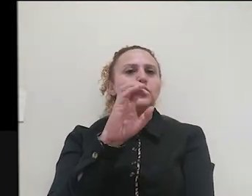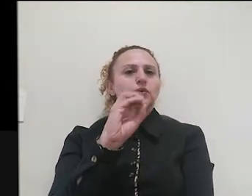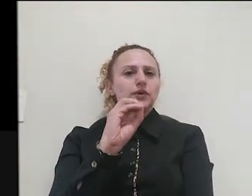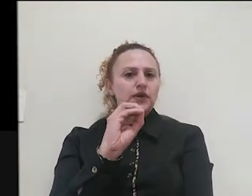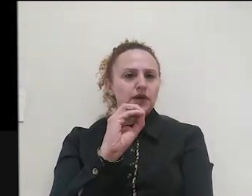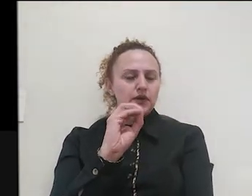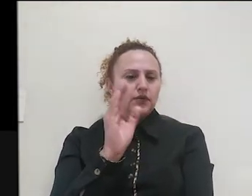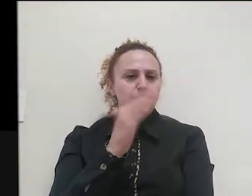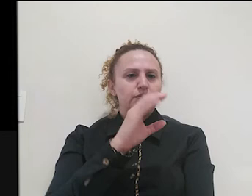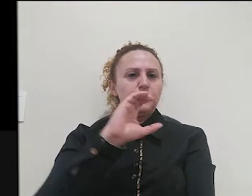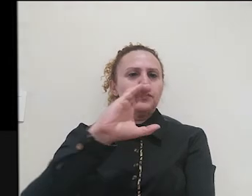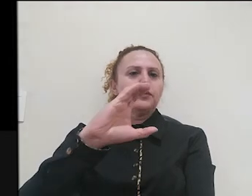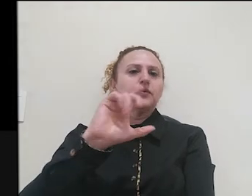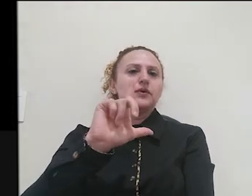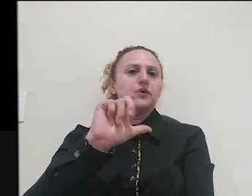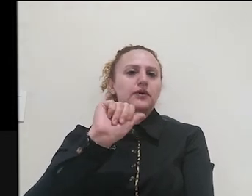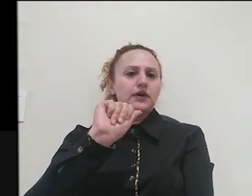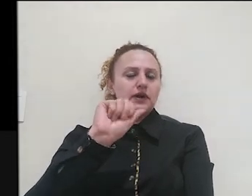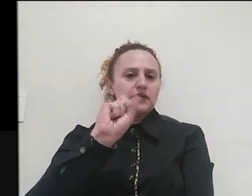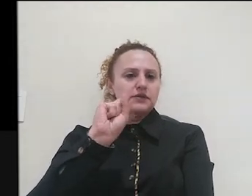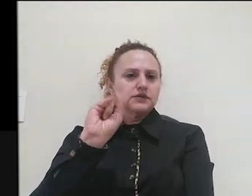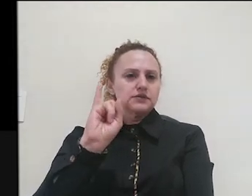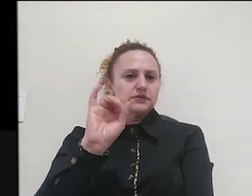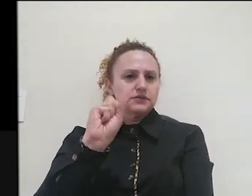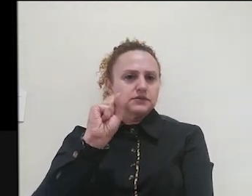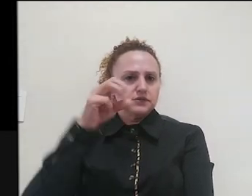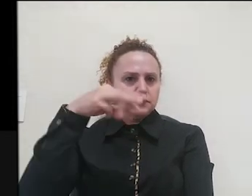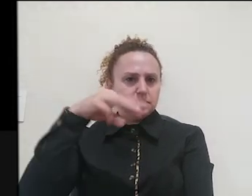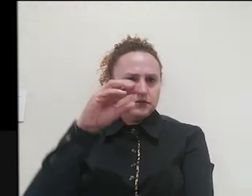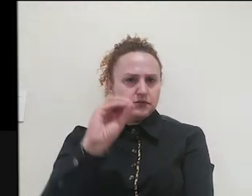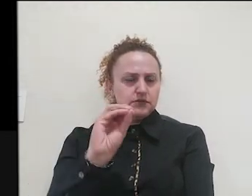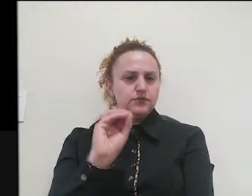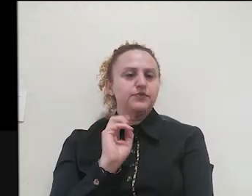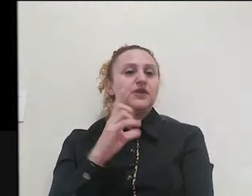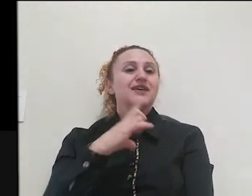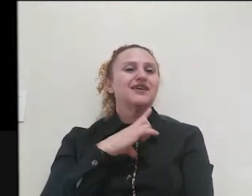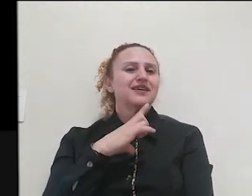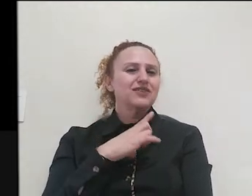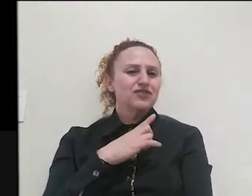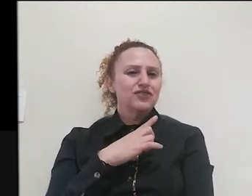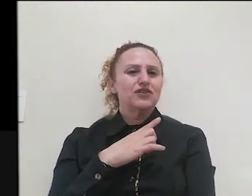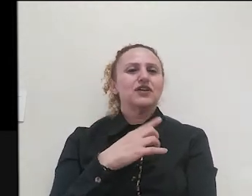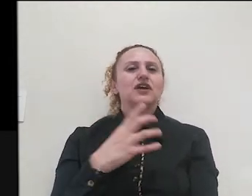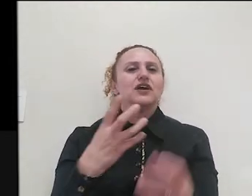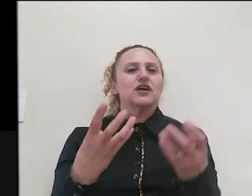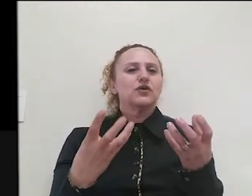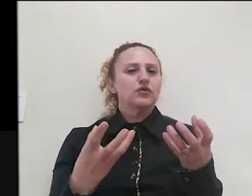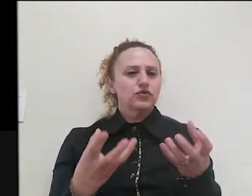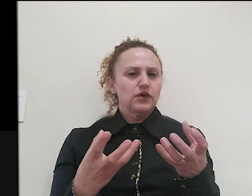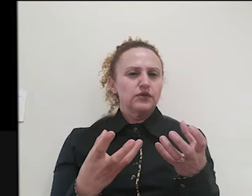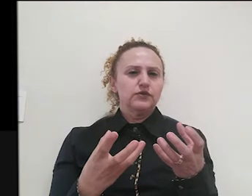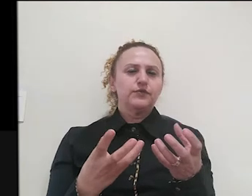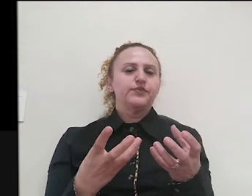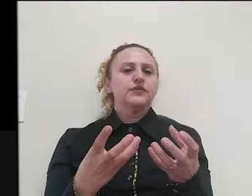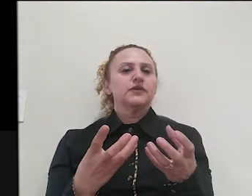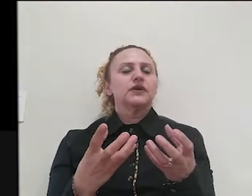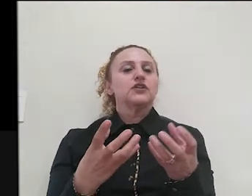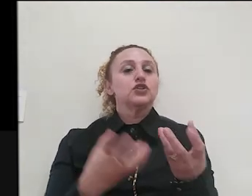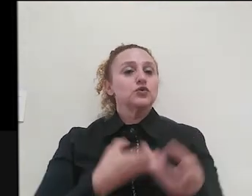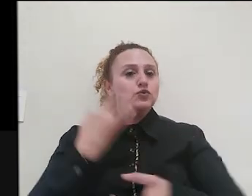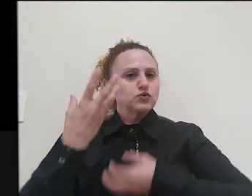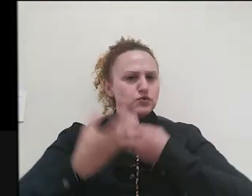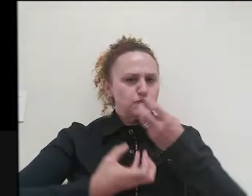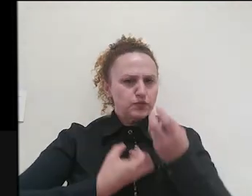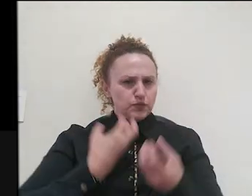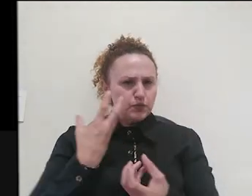e o arcadismo, com a evocação da vida pastoril, que também era uma vertente que a gente tinha lá na Antiguidade Clássica. A gente tinha muitos poetas